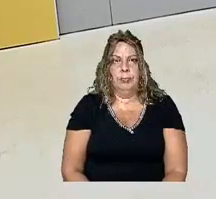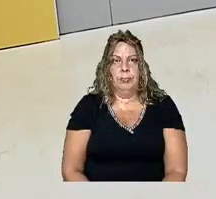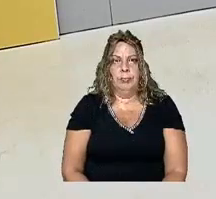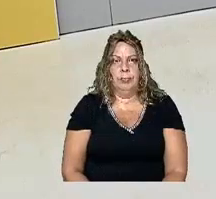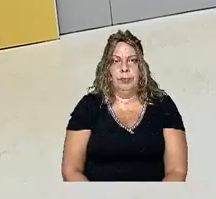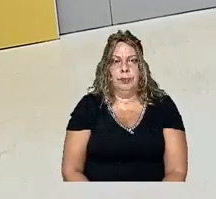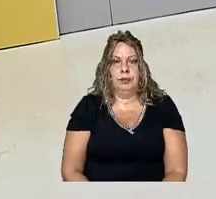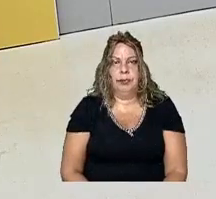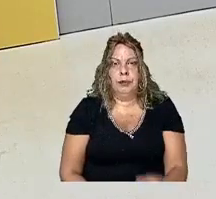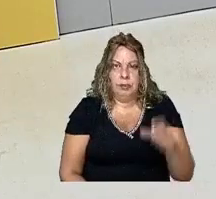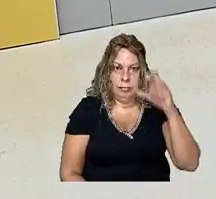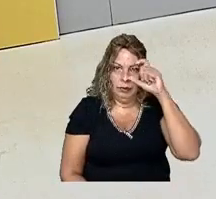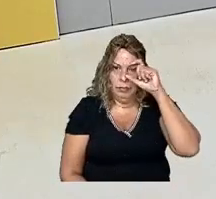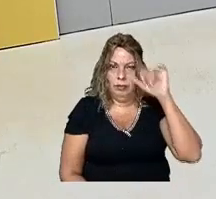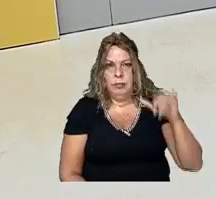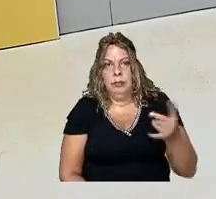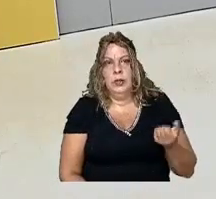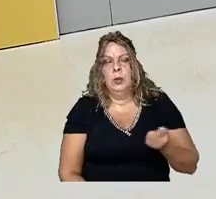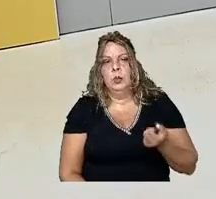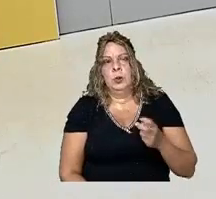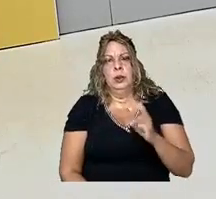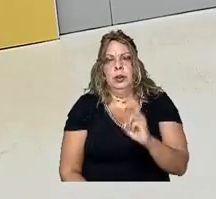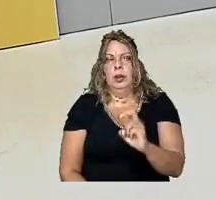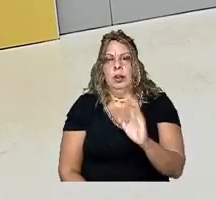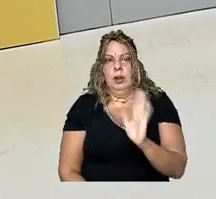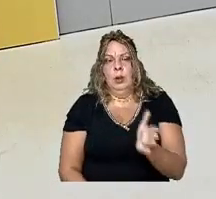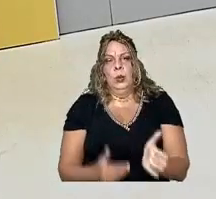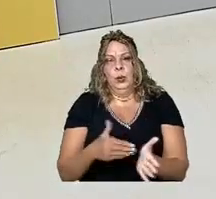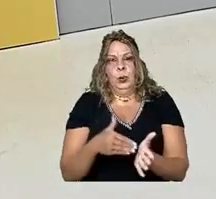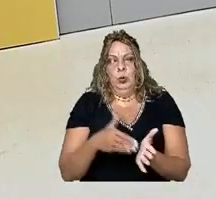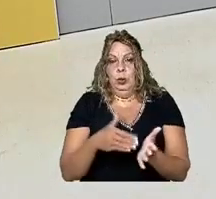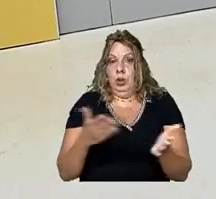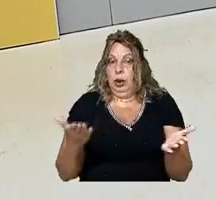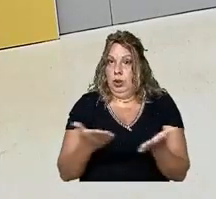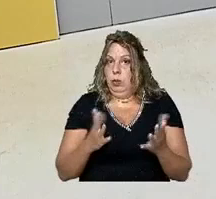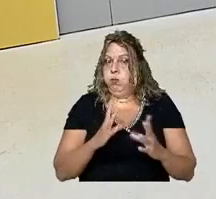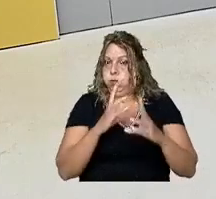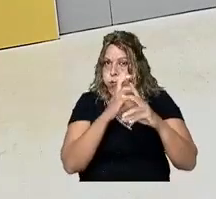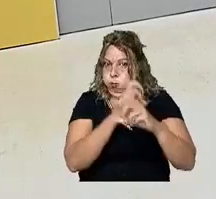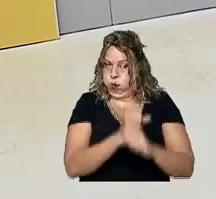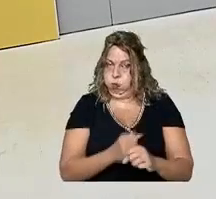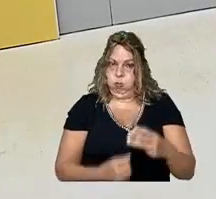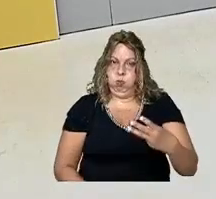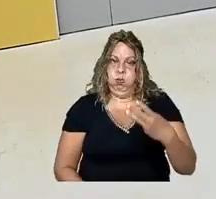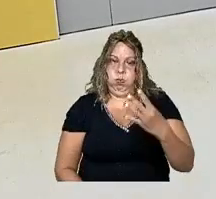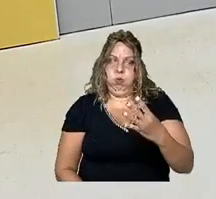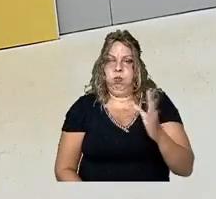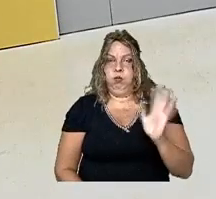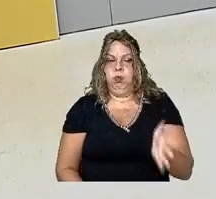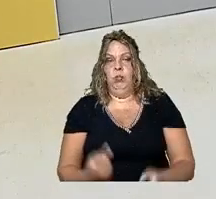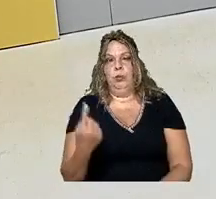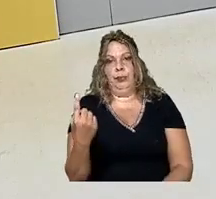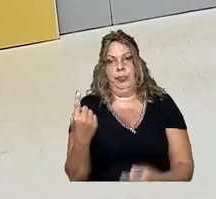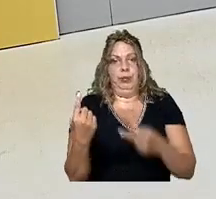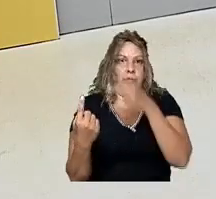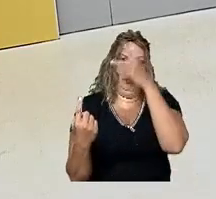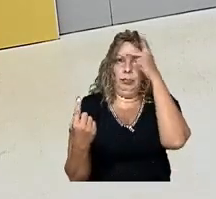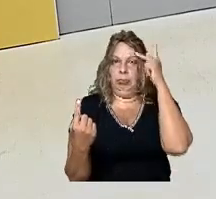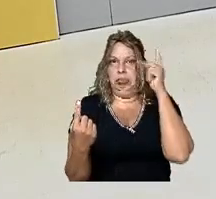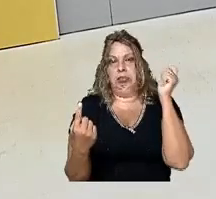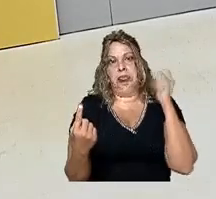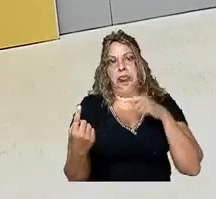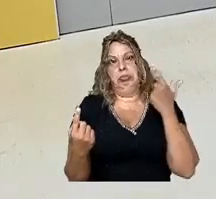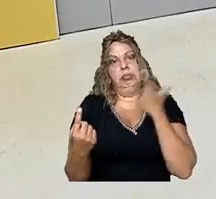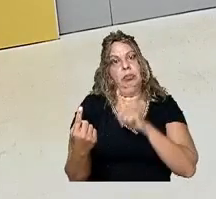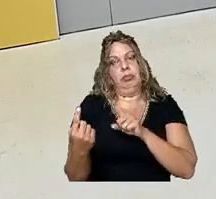Alô, Jaque, número 5, última bola chamada por ti, já são 34 bolas chamadas, um título aparece com chances